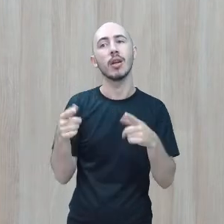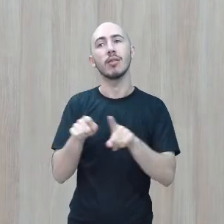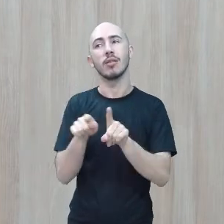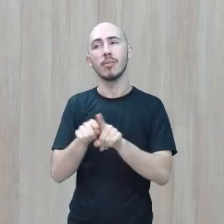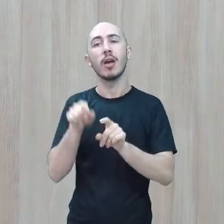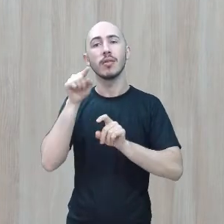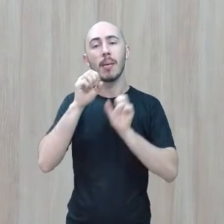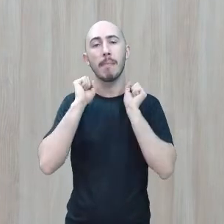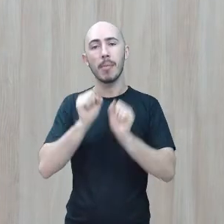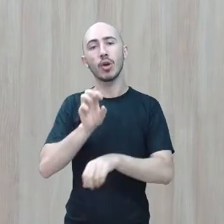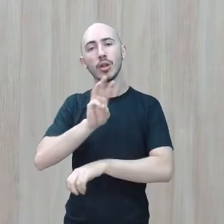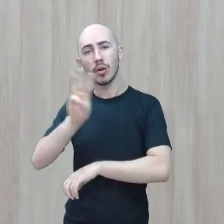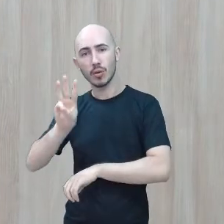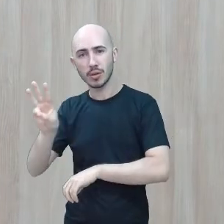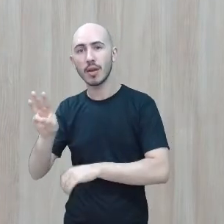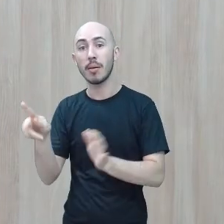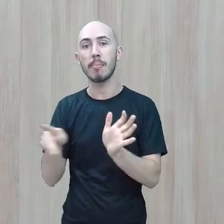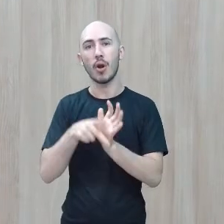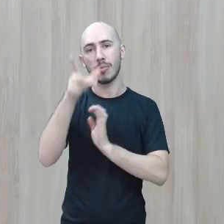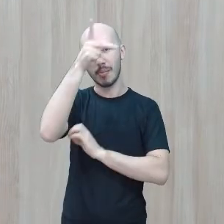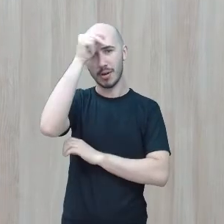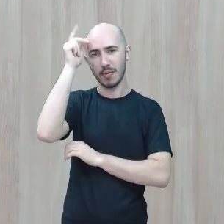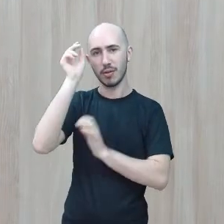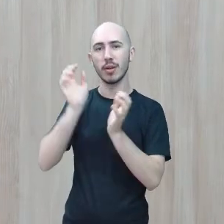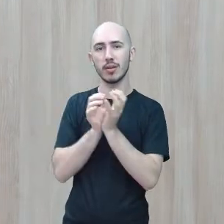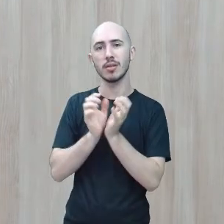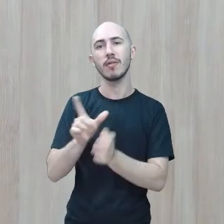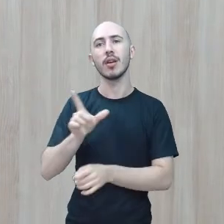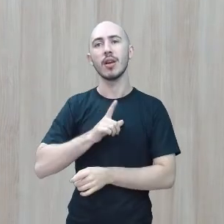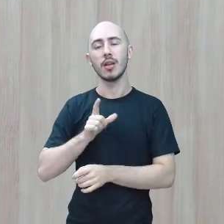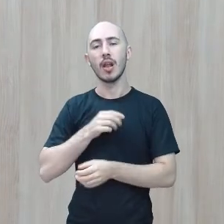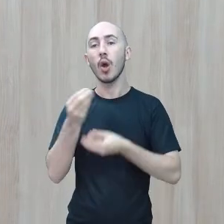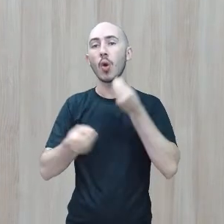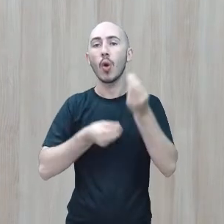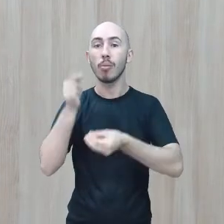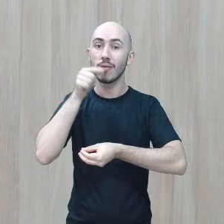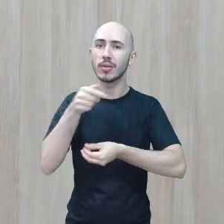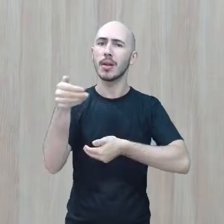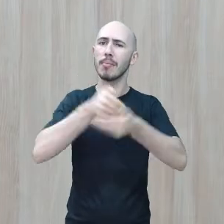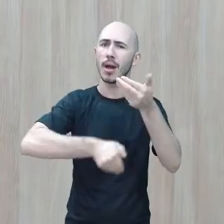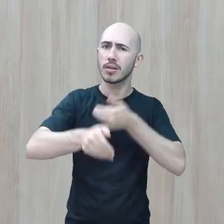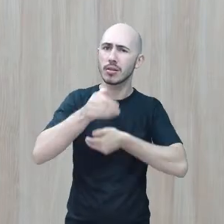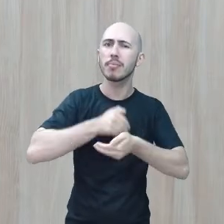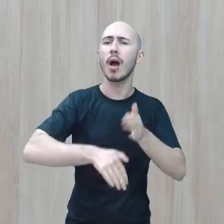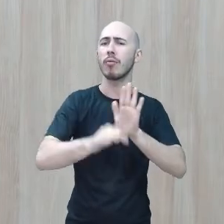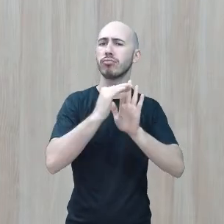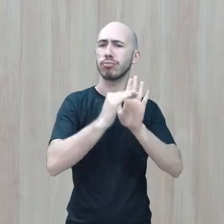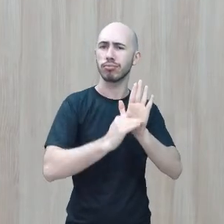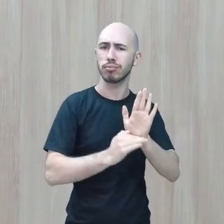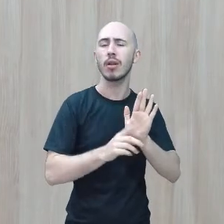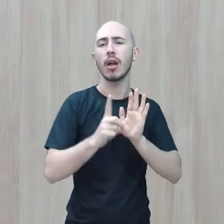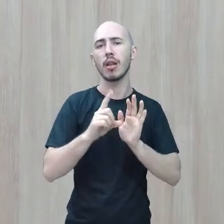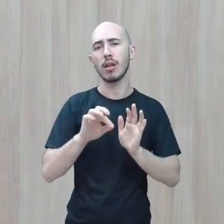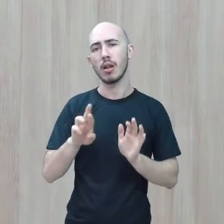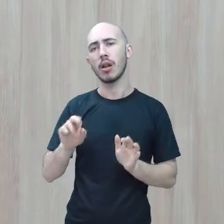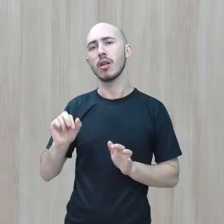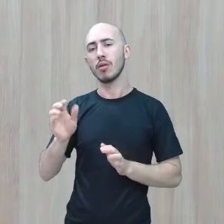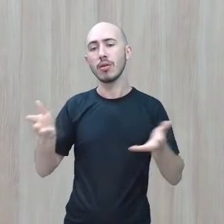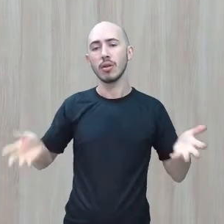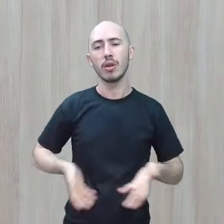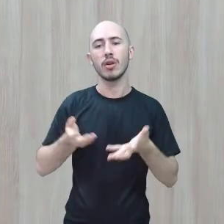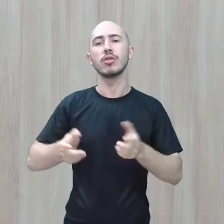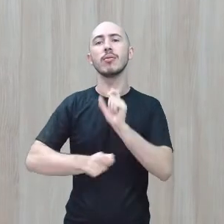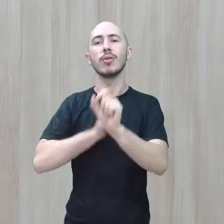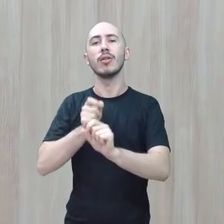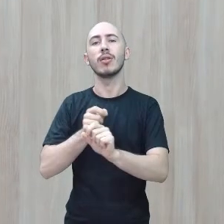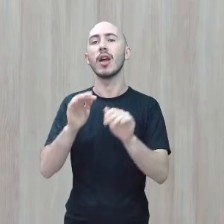você acessando o site da Prefeitura, você pode ver lá como você pode se engajar, participar, estimule na sua escola um